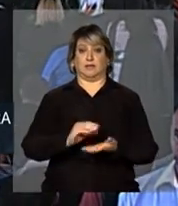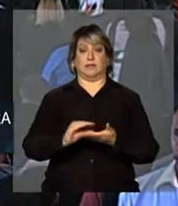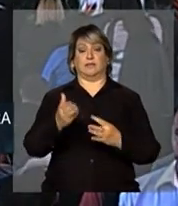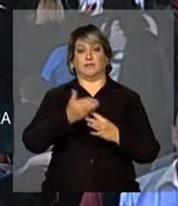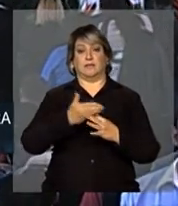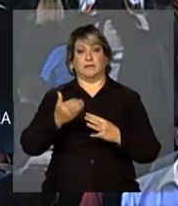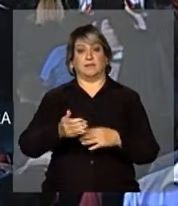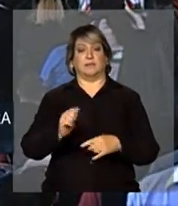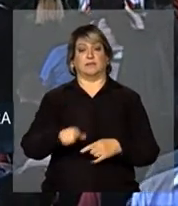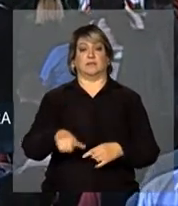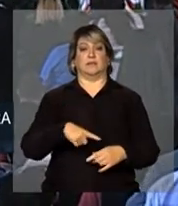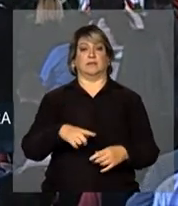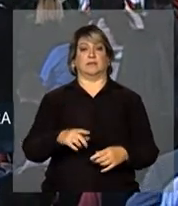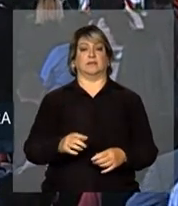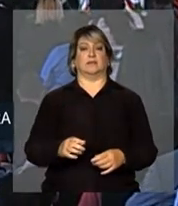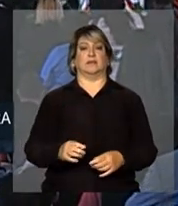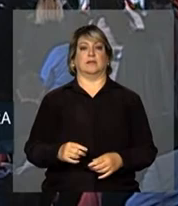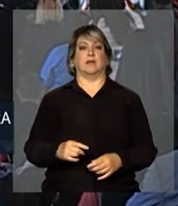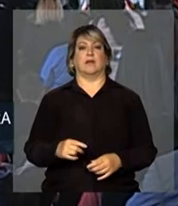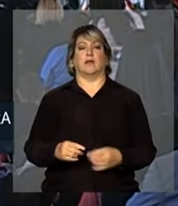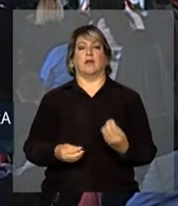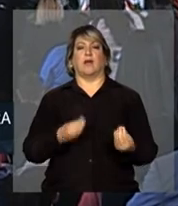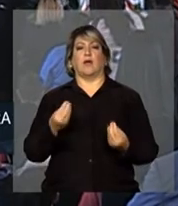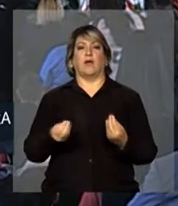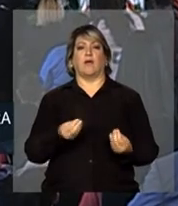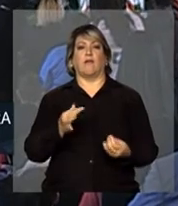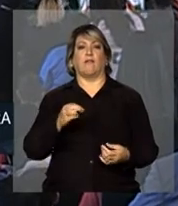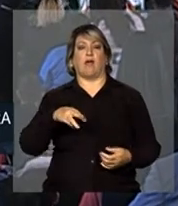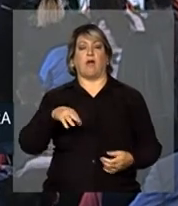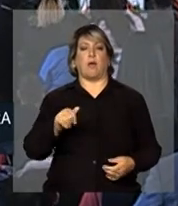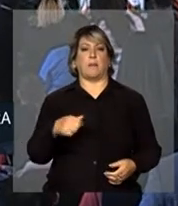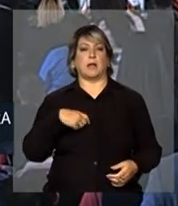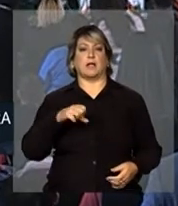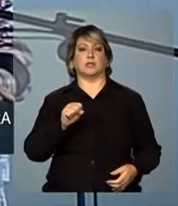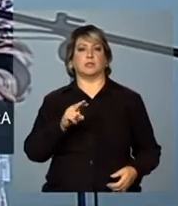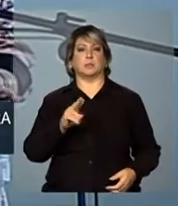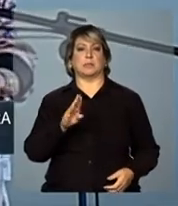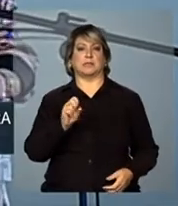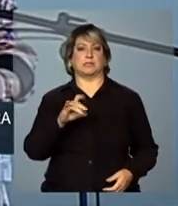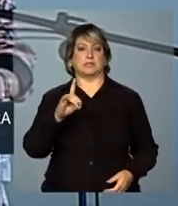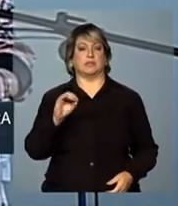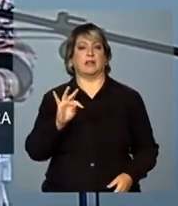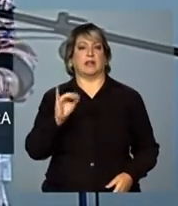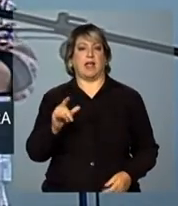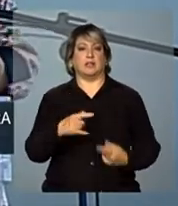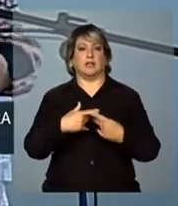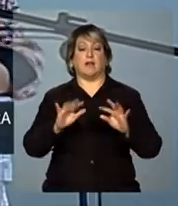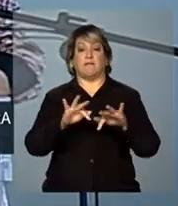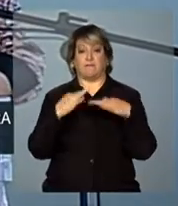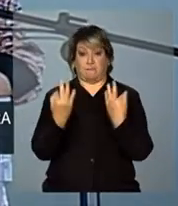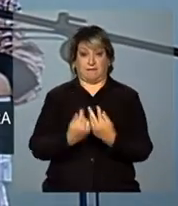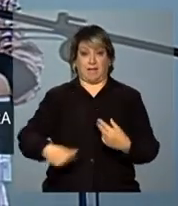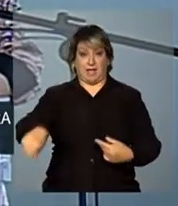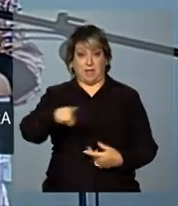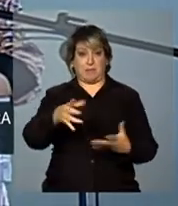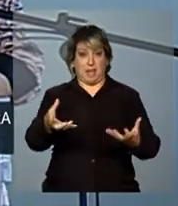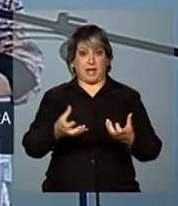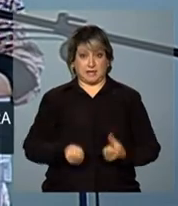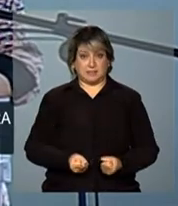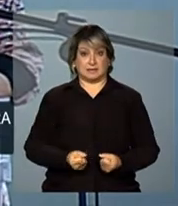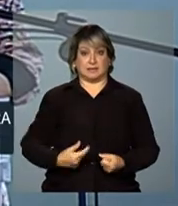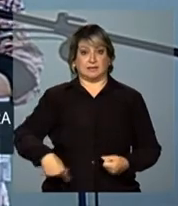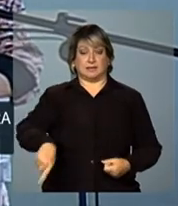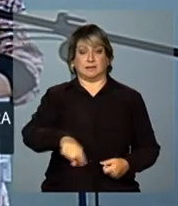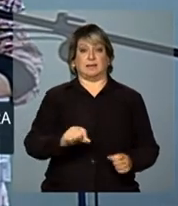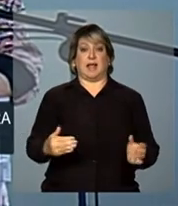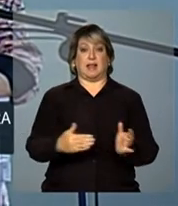financiando de uma forma subsidiada as famílias que recebem